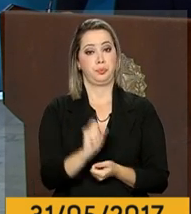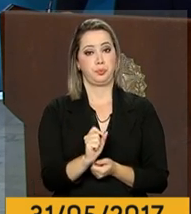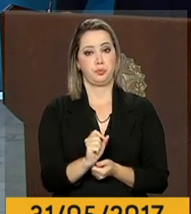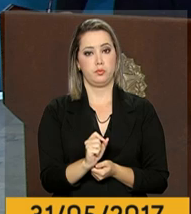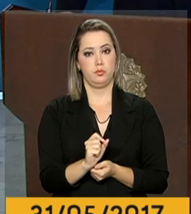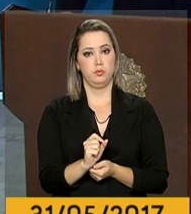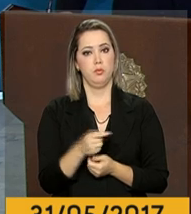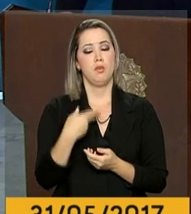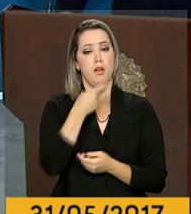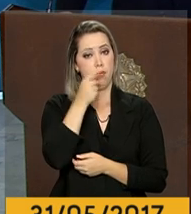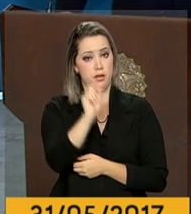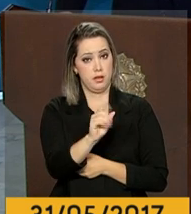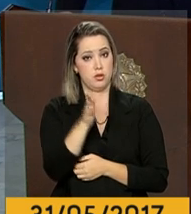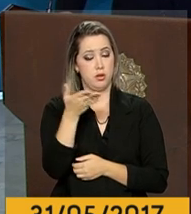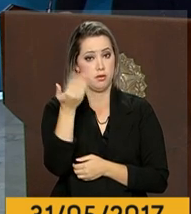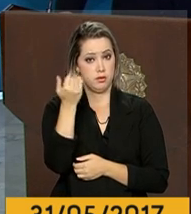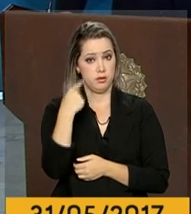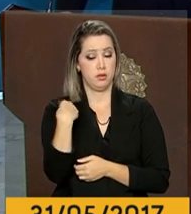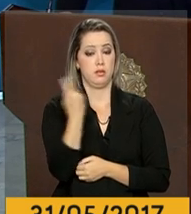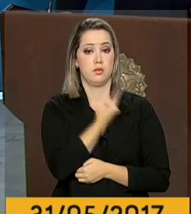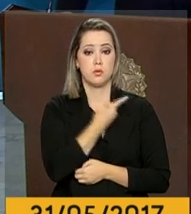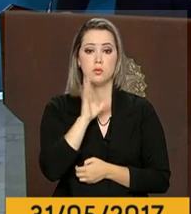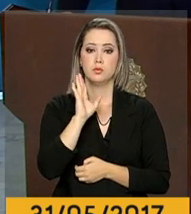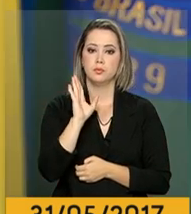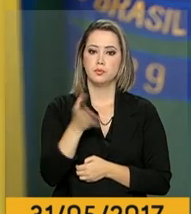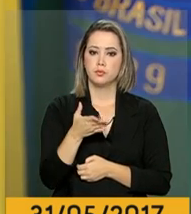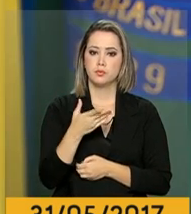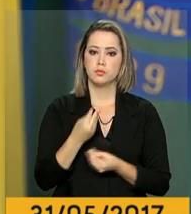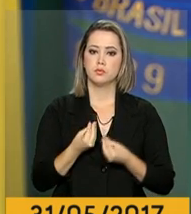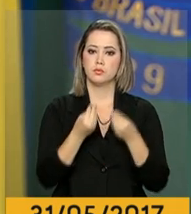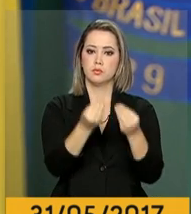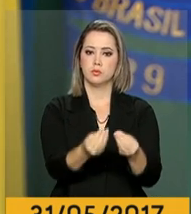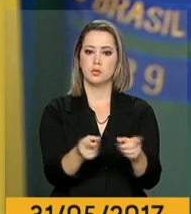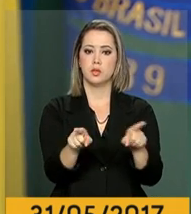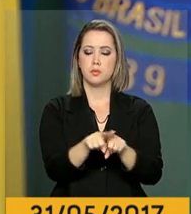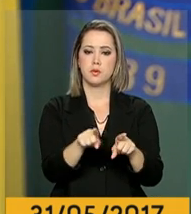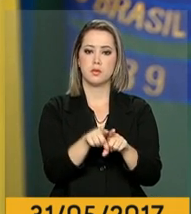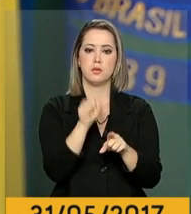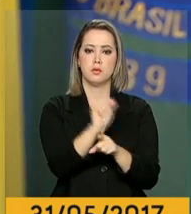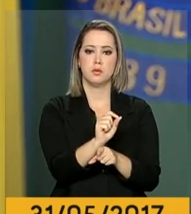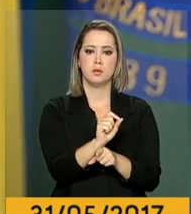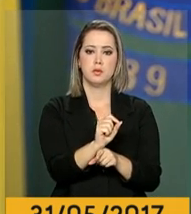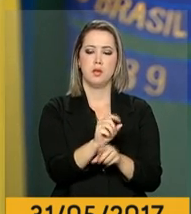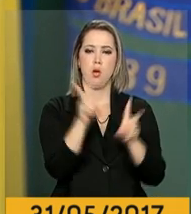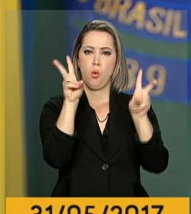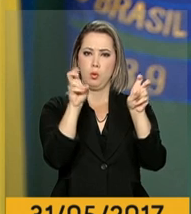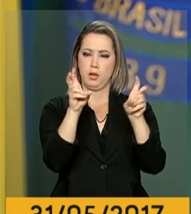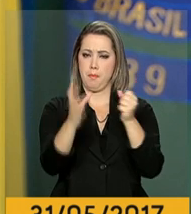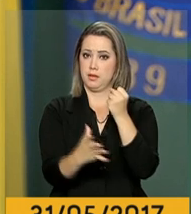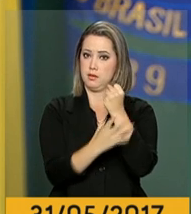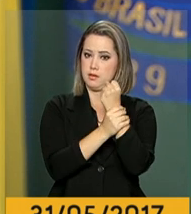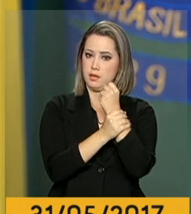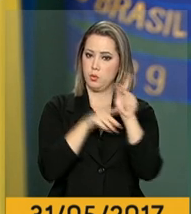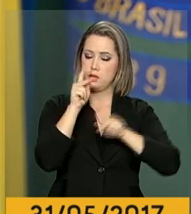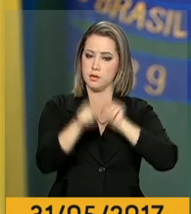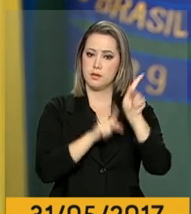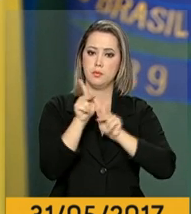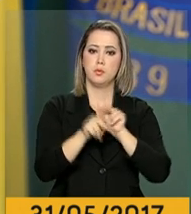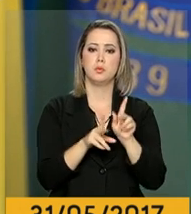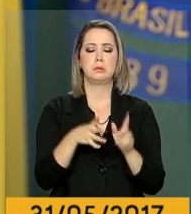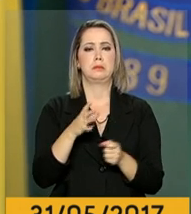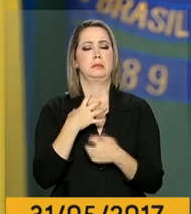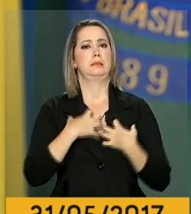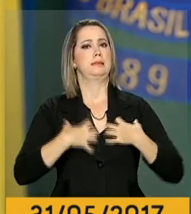isso que eu digo que recentemente nós demos também, o tema da segurança pública é um tema angustiante,